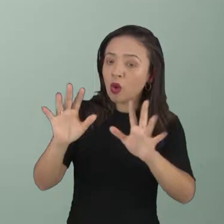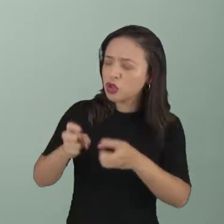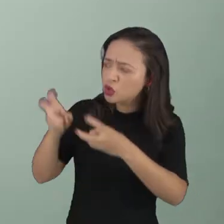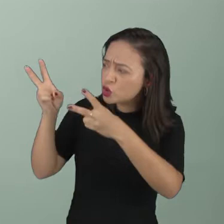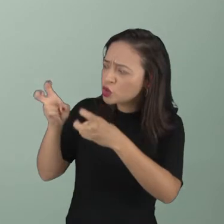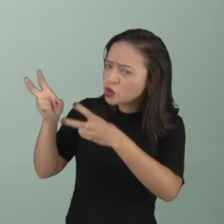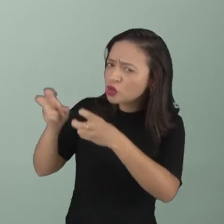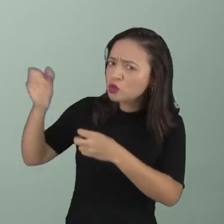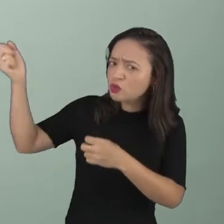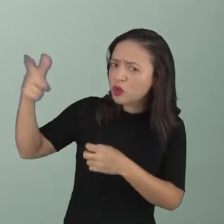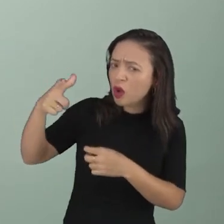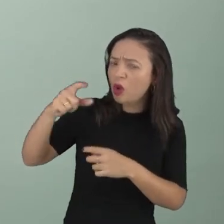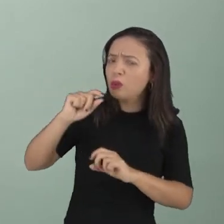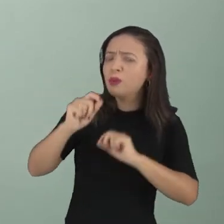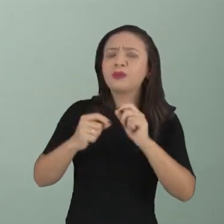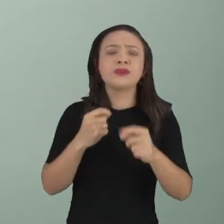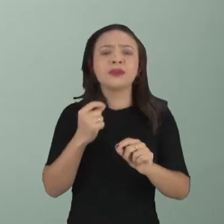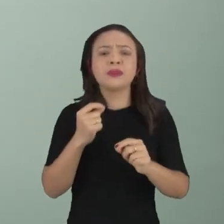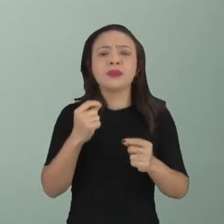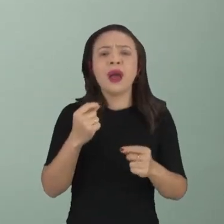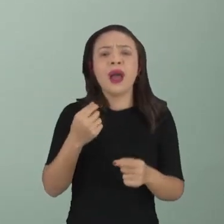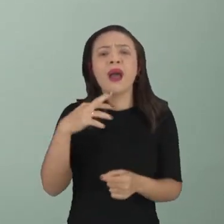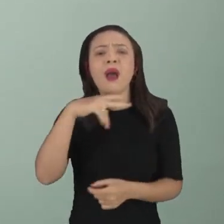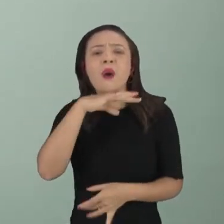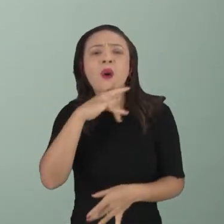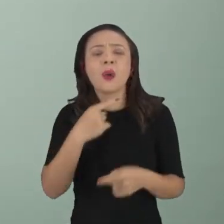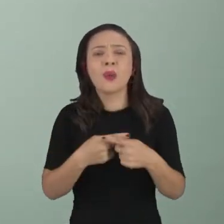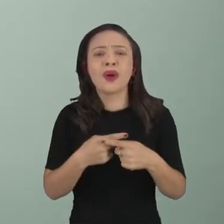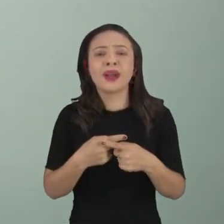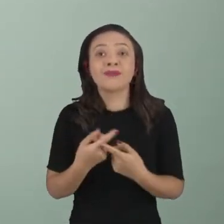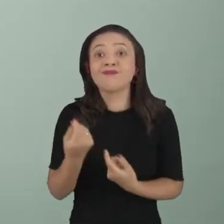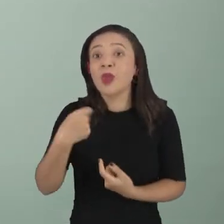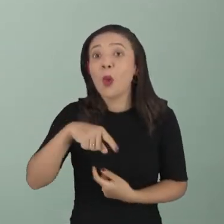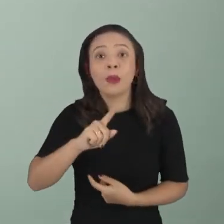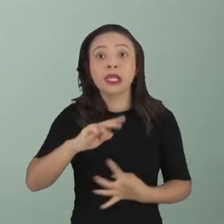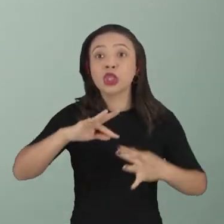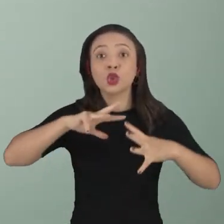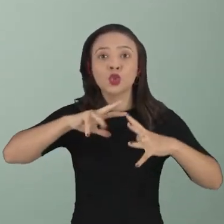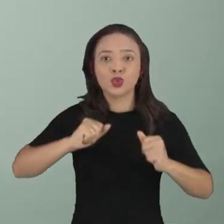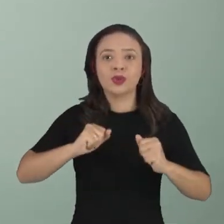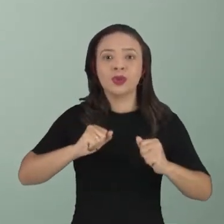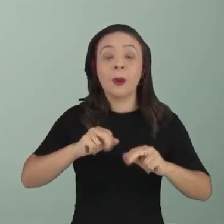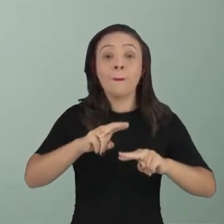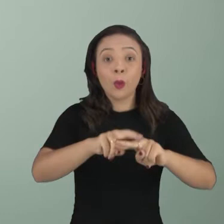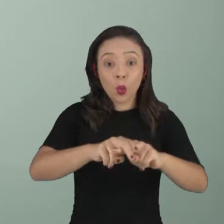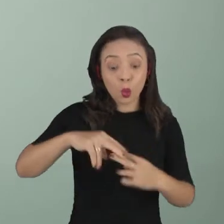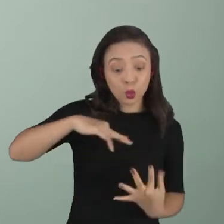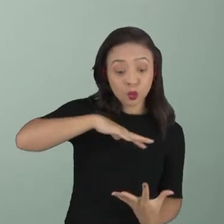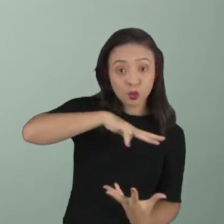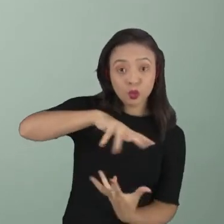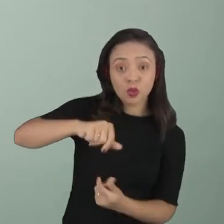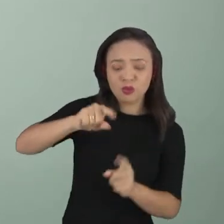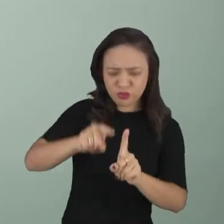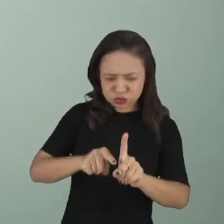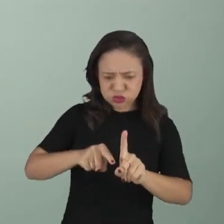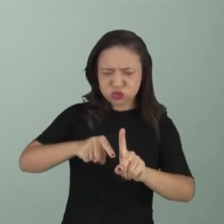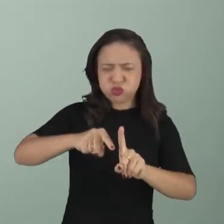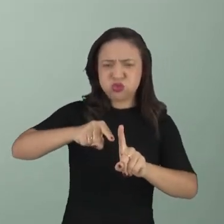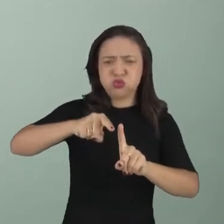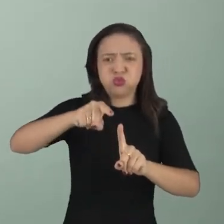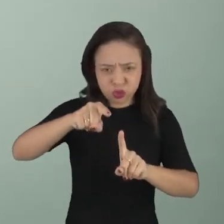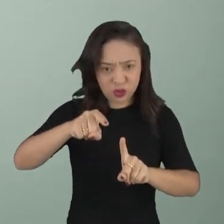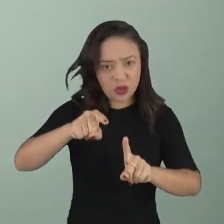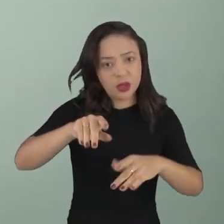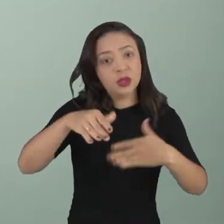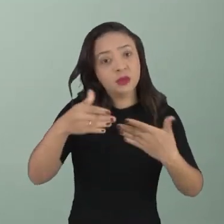retêm mais calor do que nós precisamos, esse excesso de calor vai fazer com que a temperatura na Terra, de uma forma geral, ela aumente.